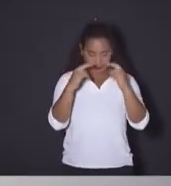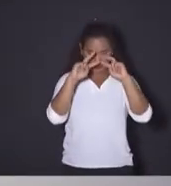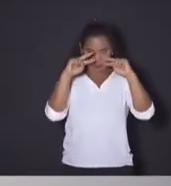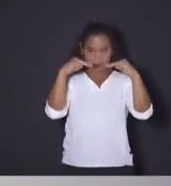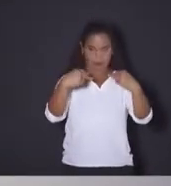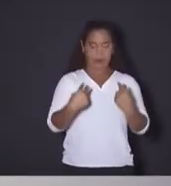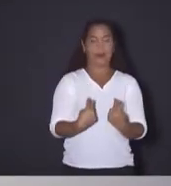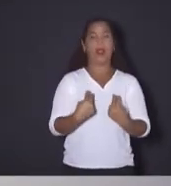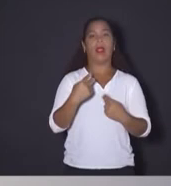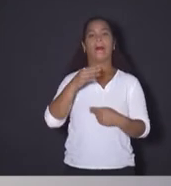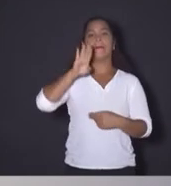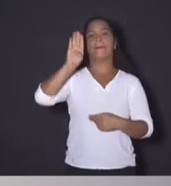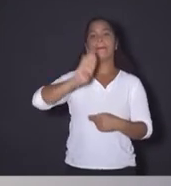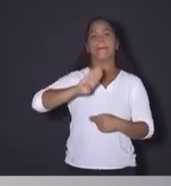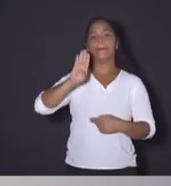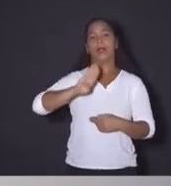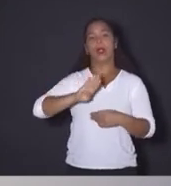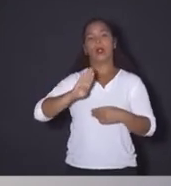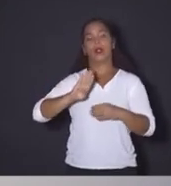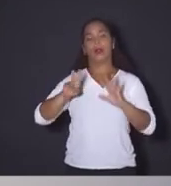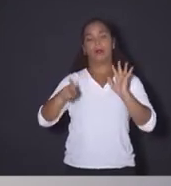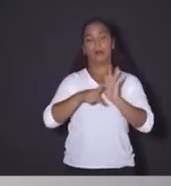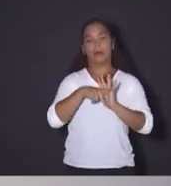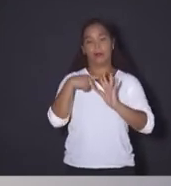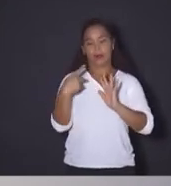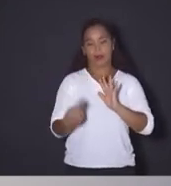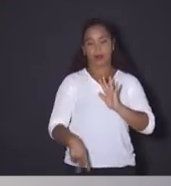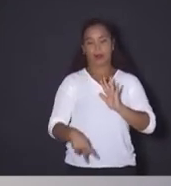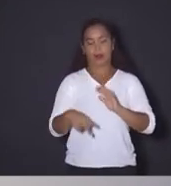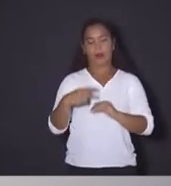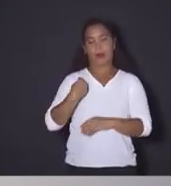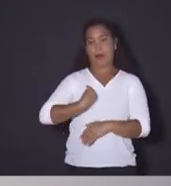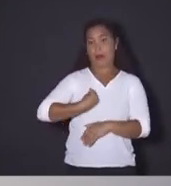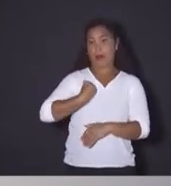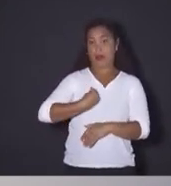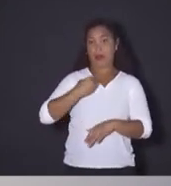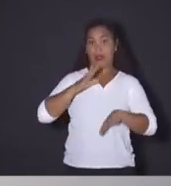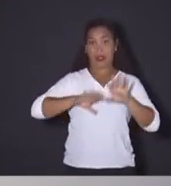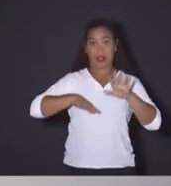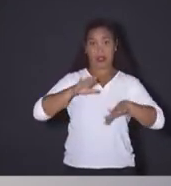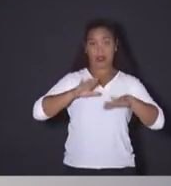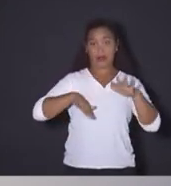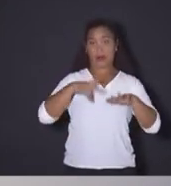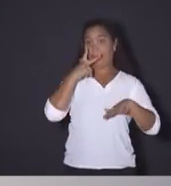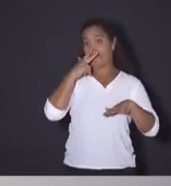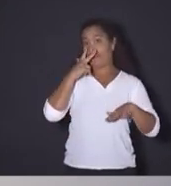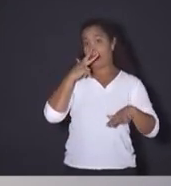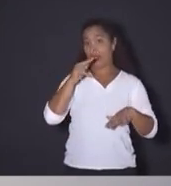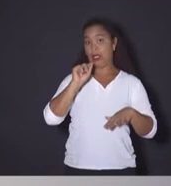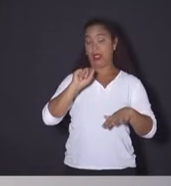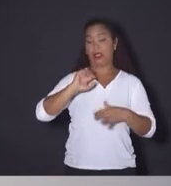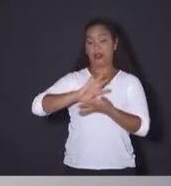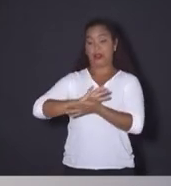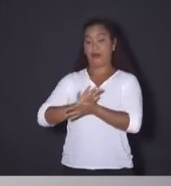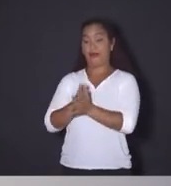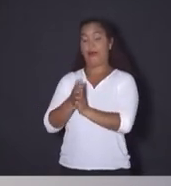biologia usar a vida ele muitas vezes serve de instrumento para que os preconceitos sociais